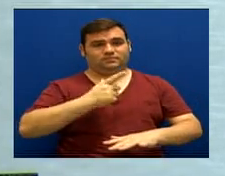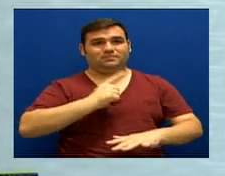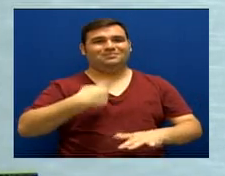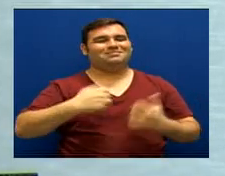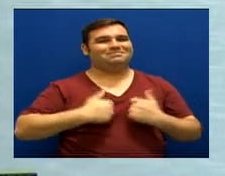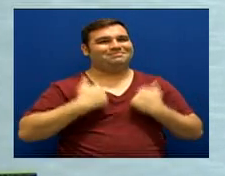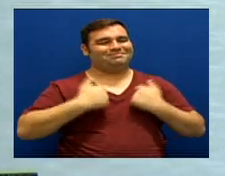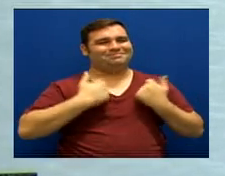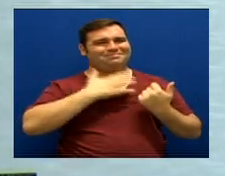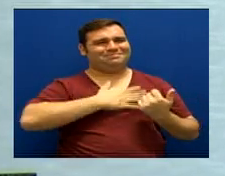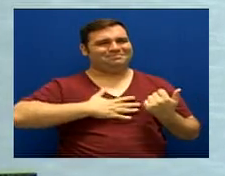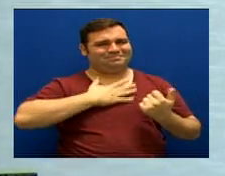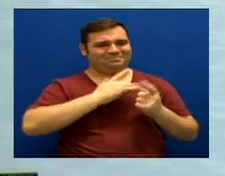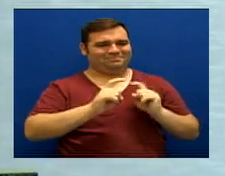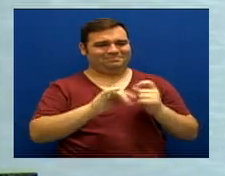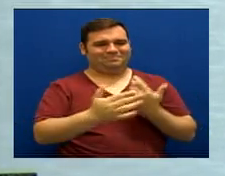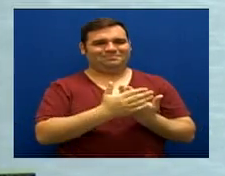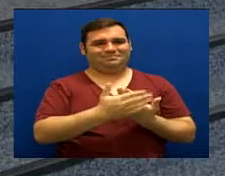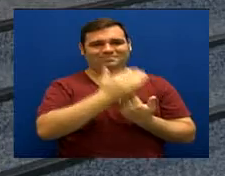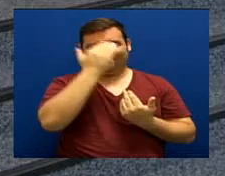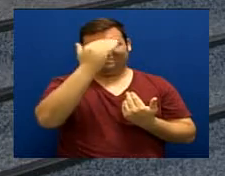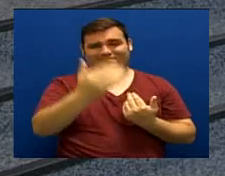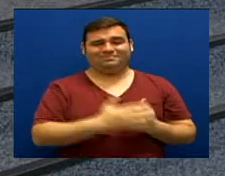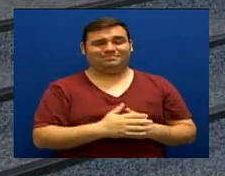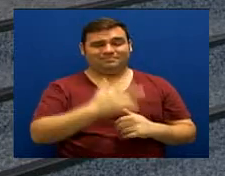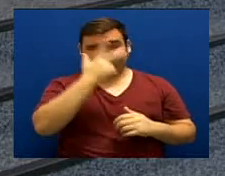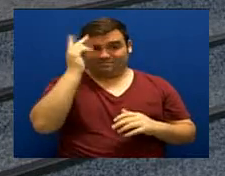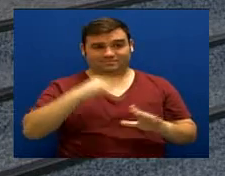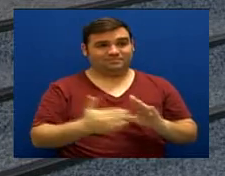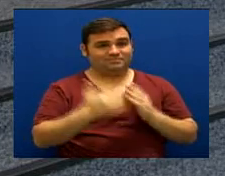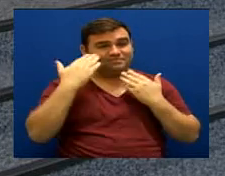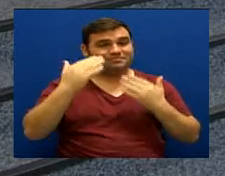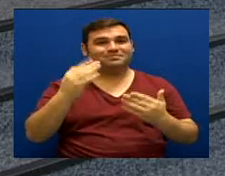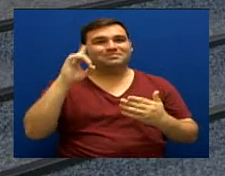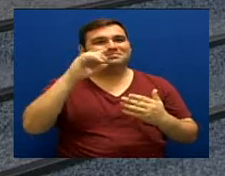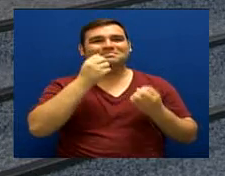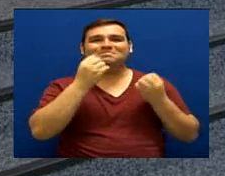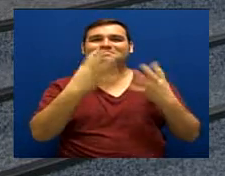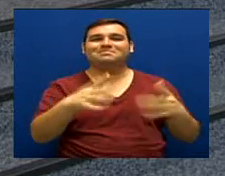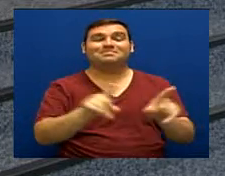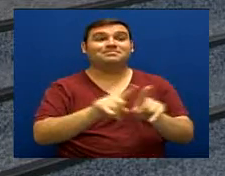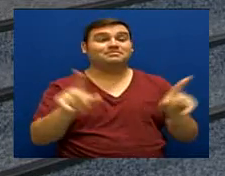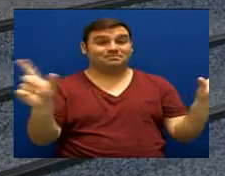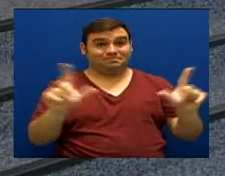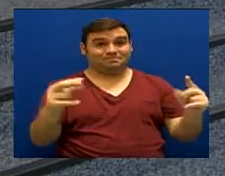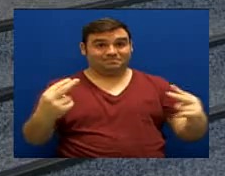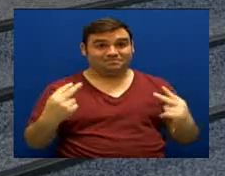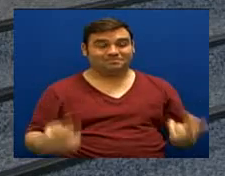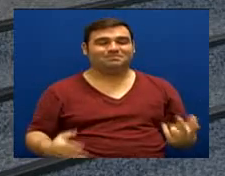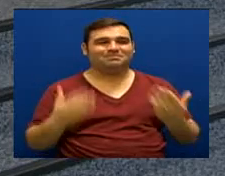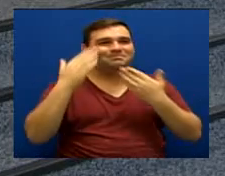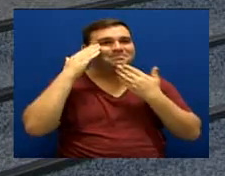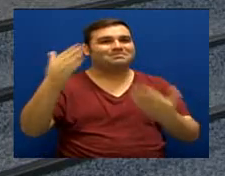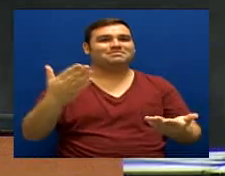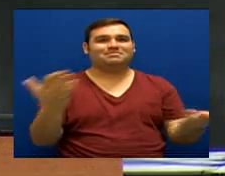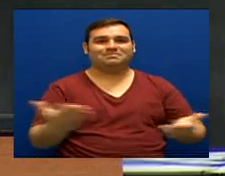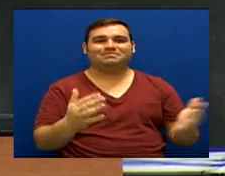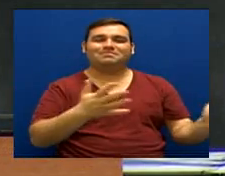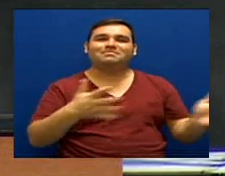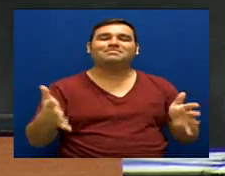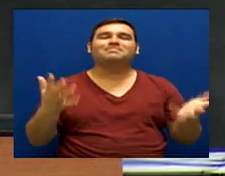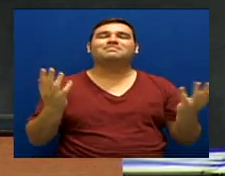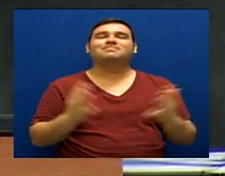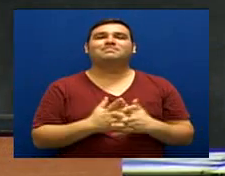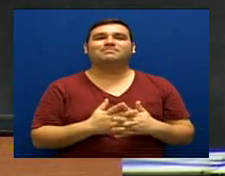honra fazer parte dessa comissão obrigado obrigado a todos têm todos um ótimo dia só estamos assistindo muito obrigado por nos acompanhar